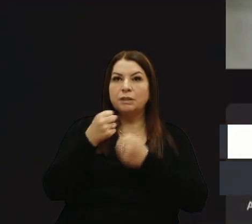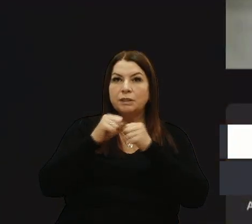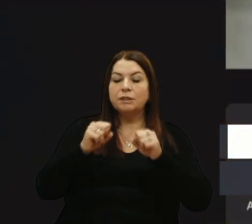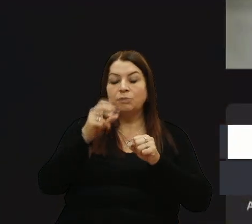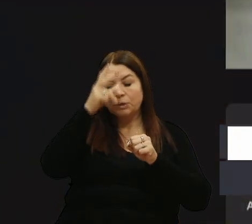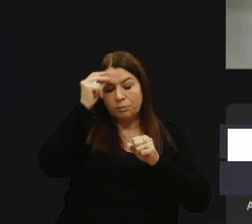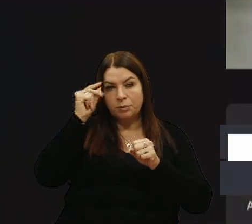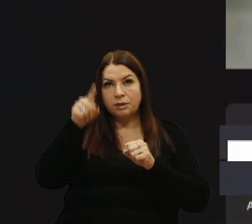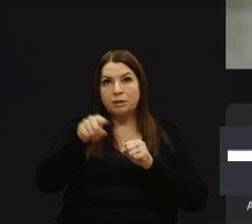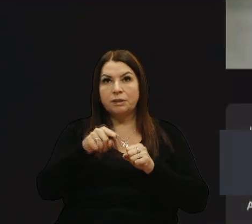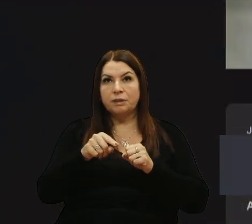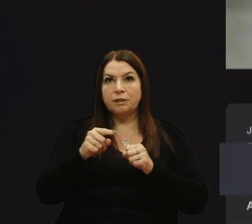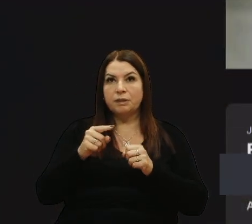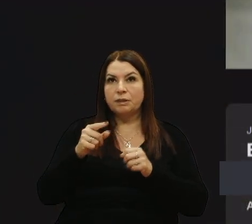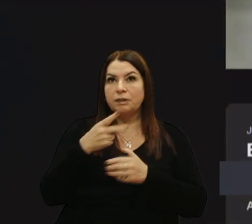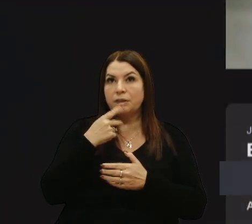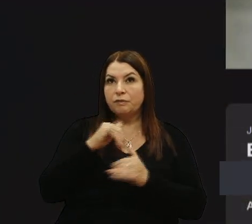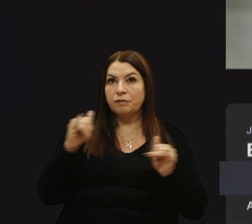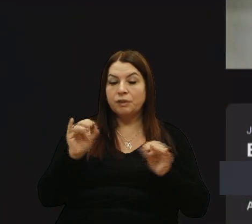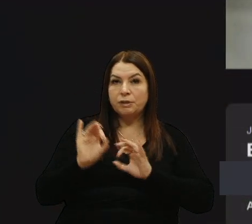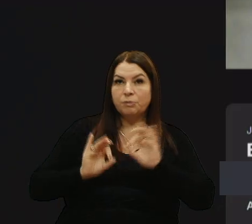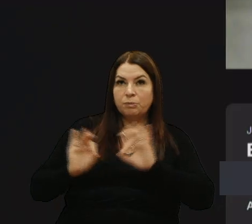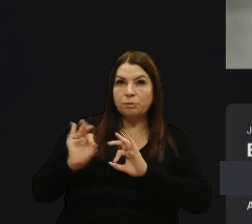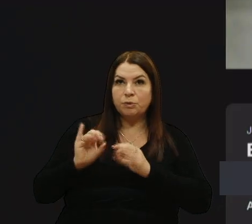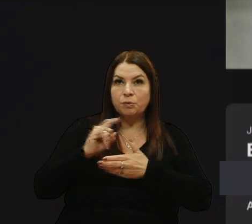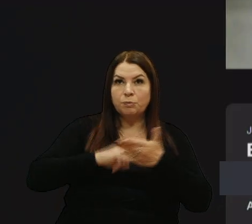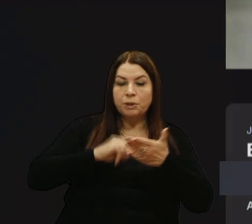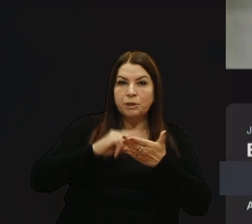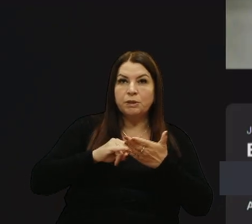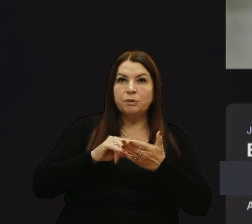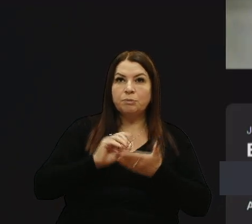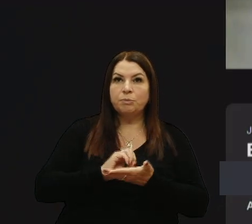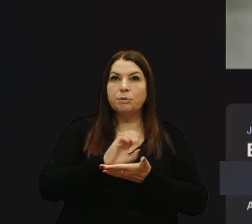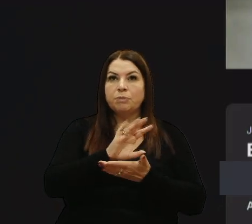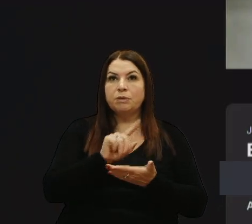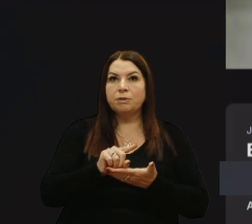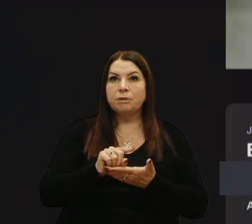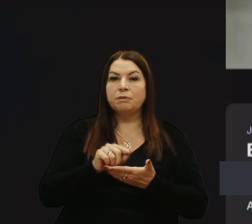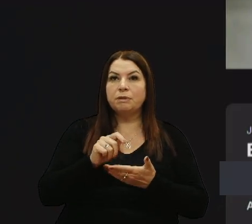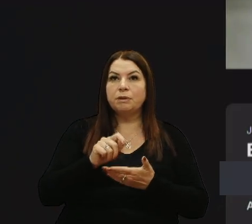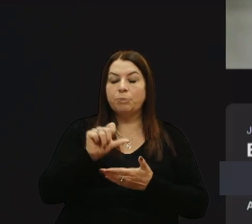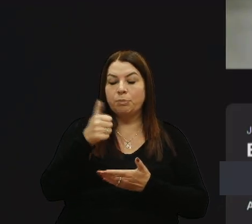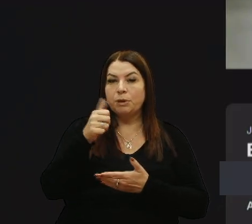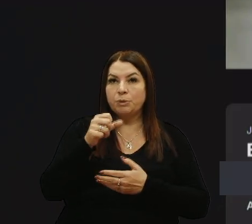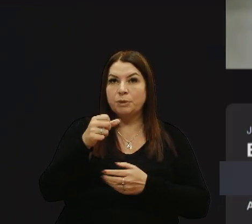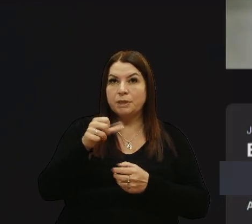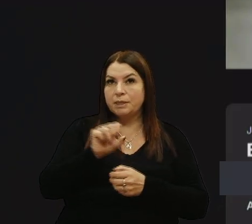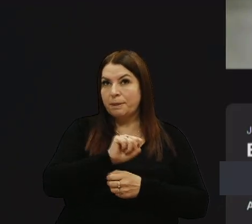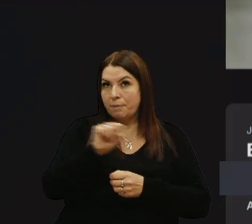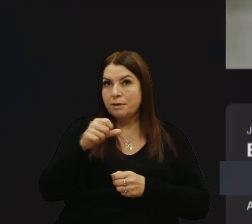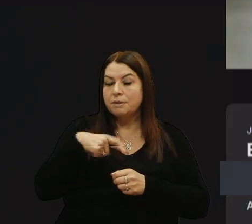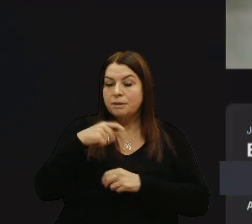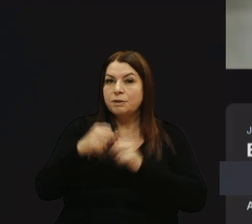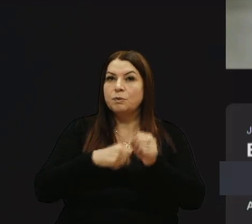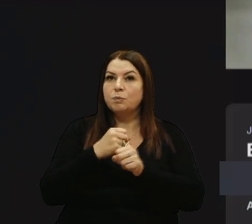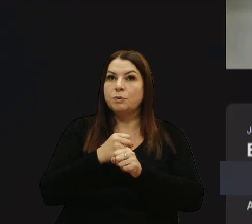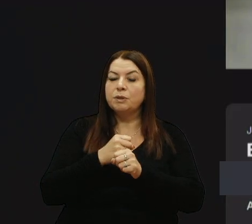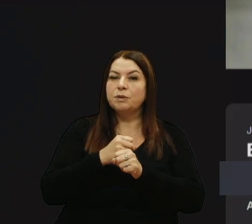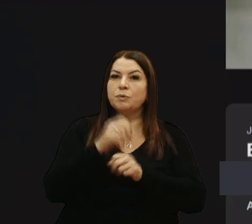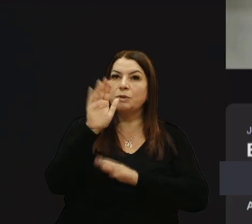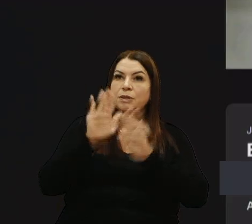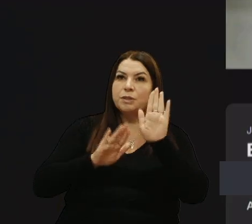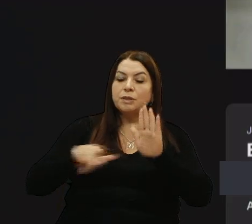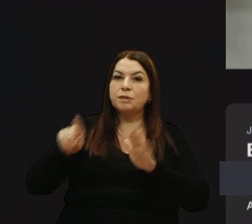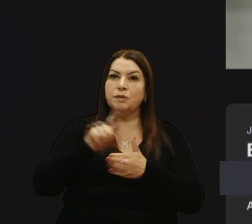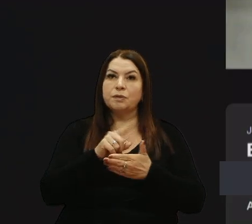de Caxias do Sul informou que está preparando a documentação para encaminhar, ainda no primeiro semestre deste ano, a licitação